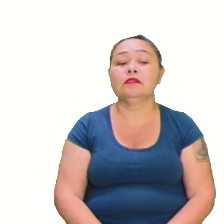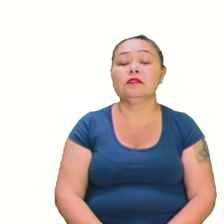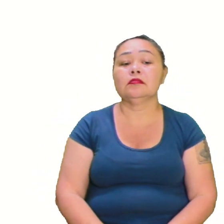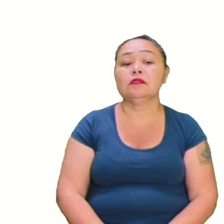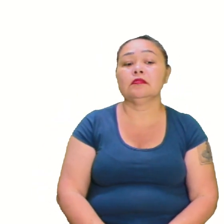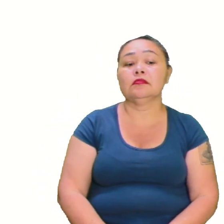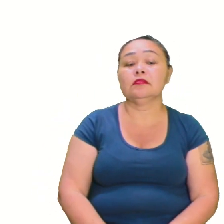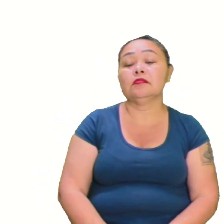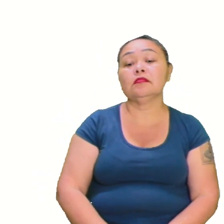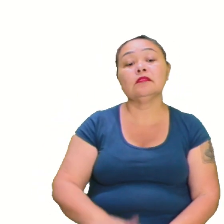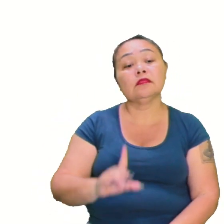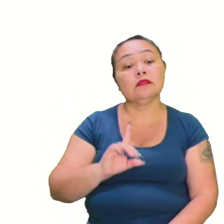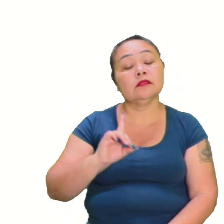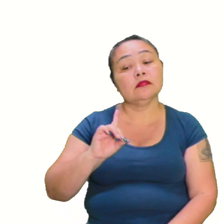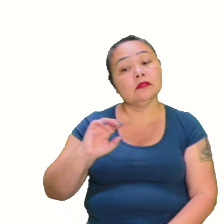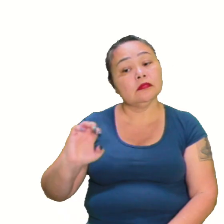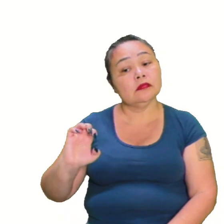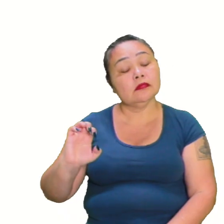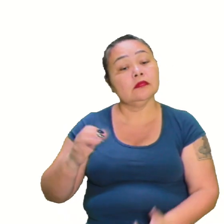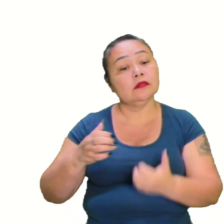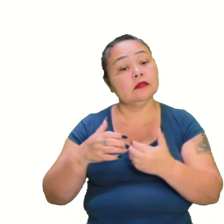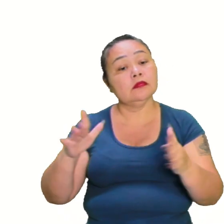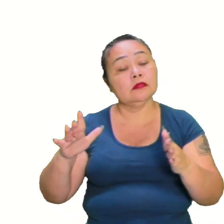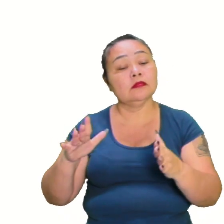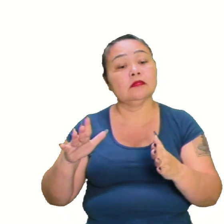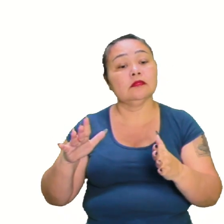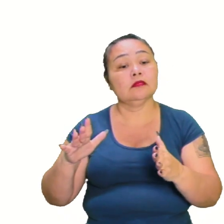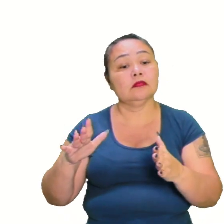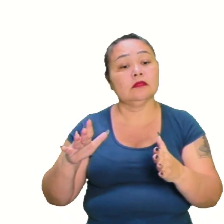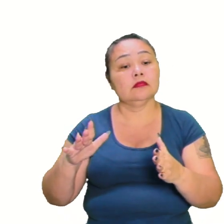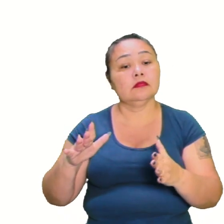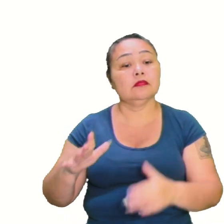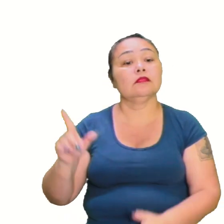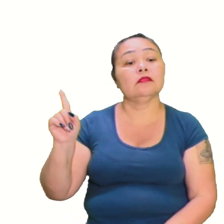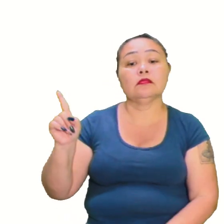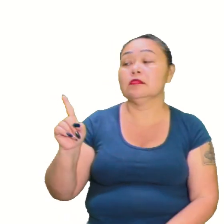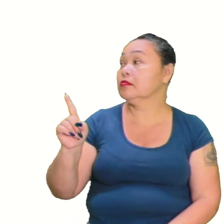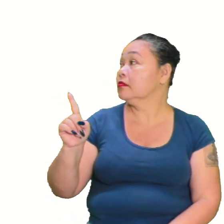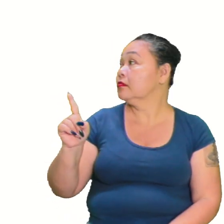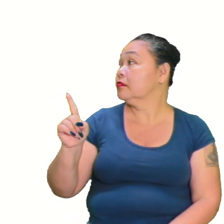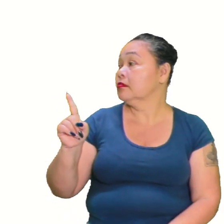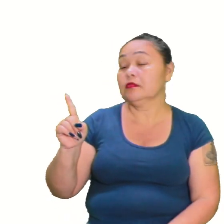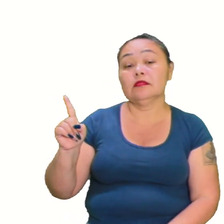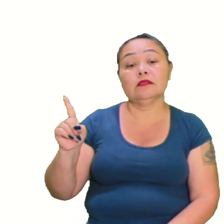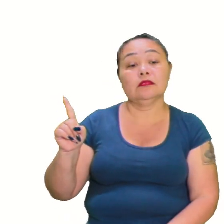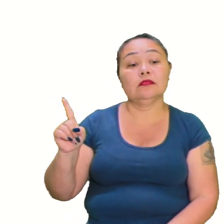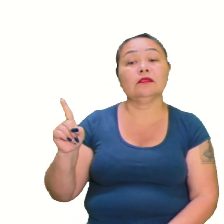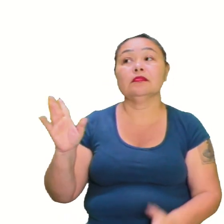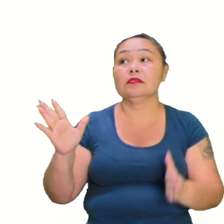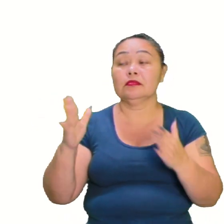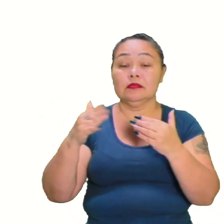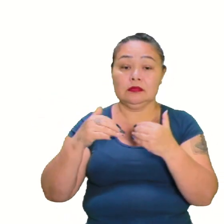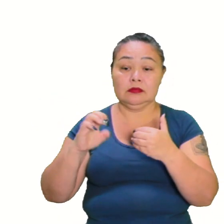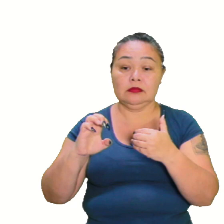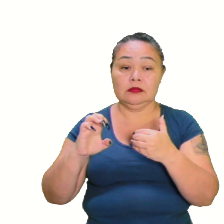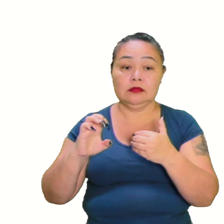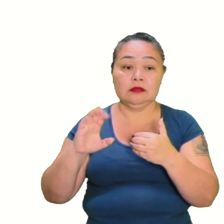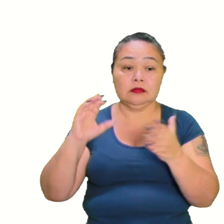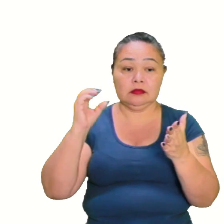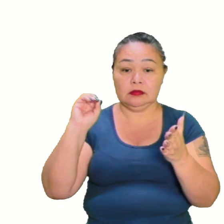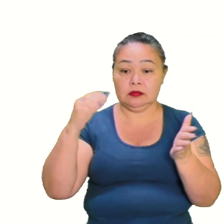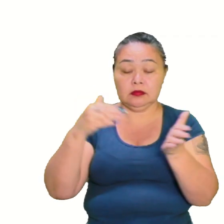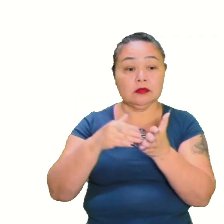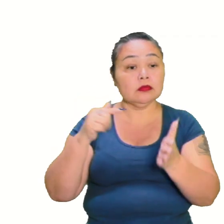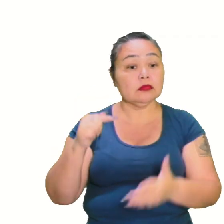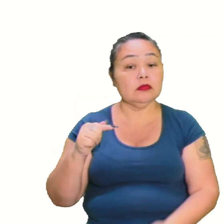Isso, fechado à direita, à esquerda e aberto à esquerda. Vamos aqui então. Fechado à esquerda, de